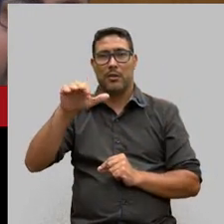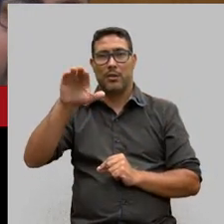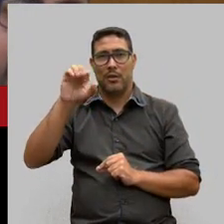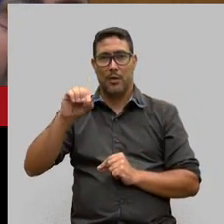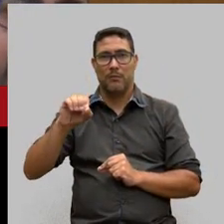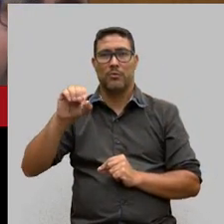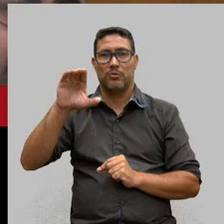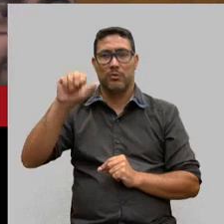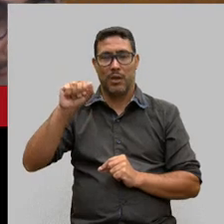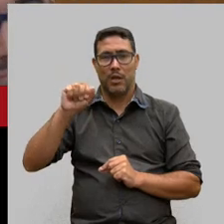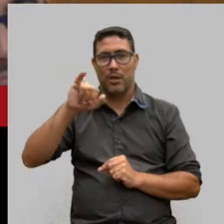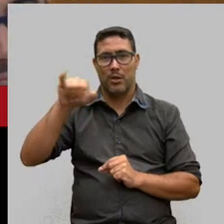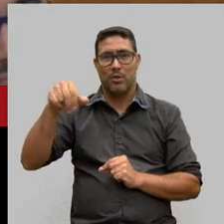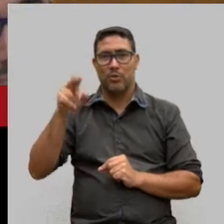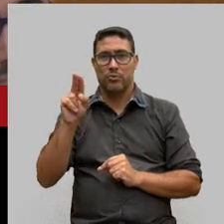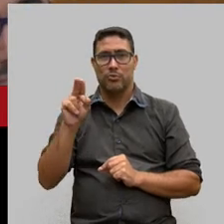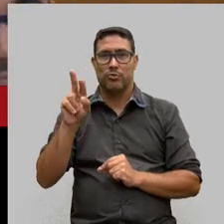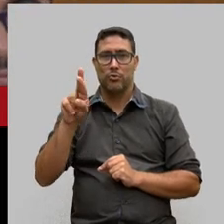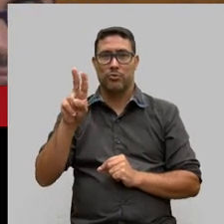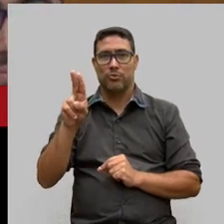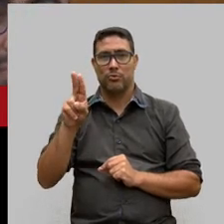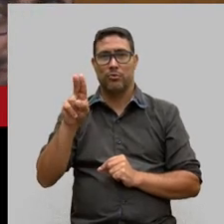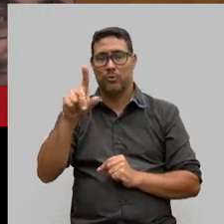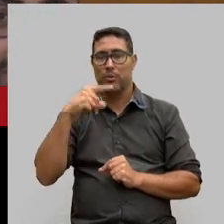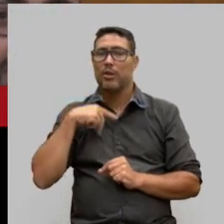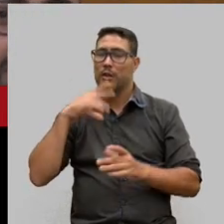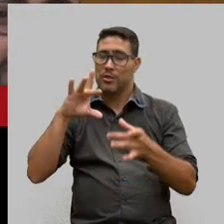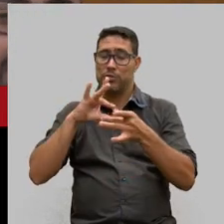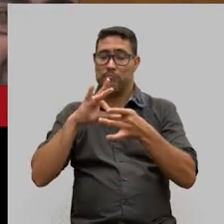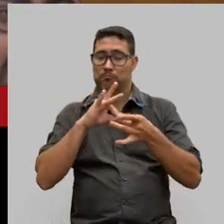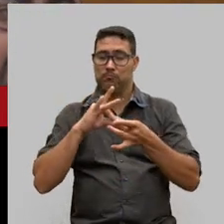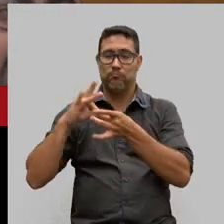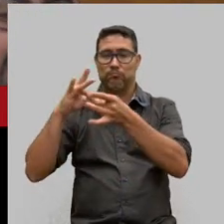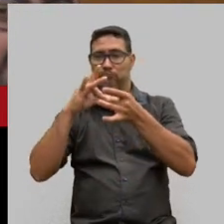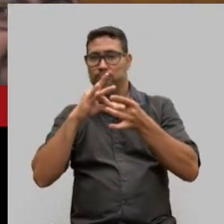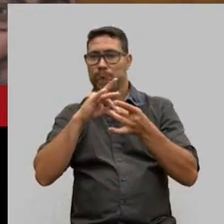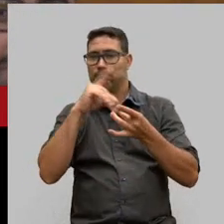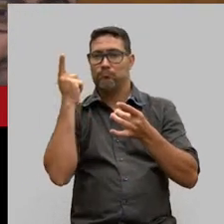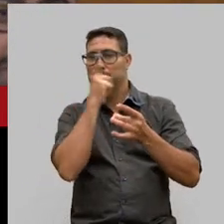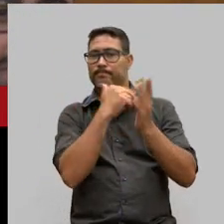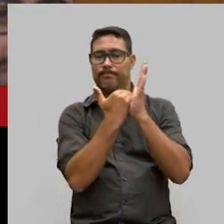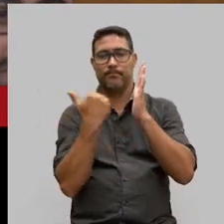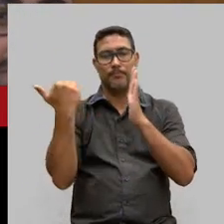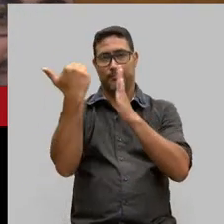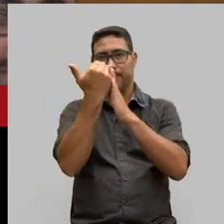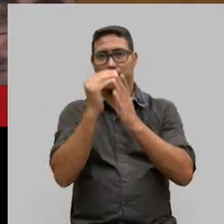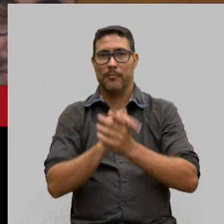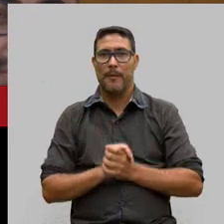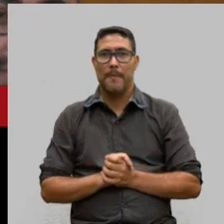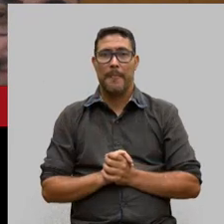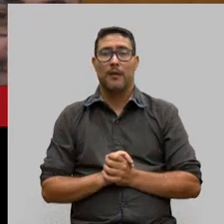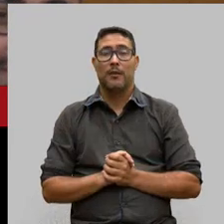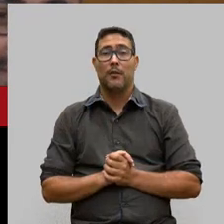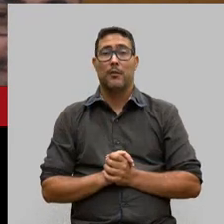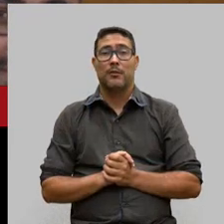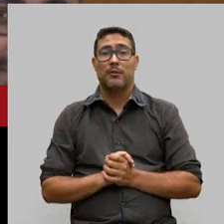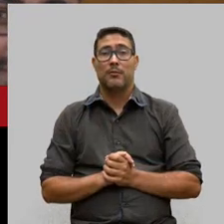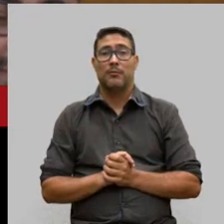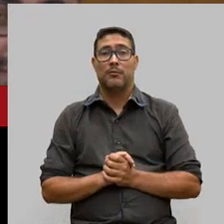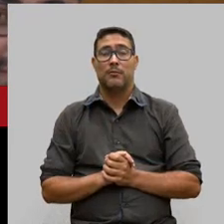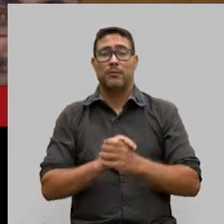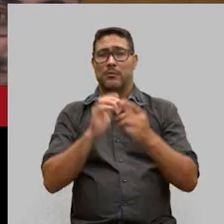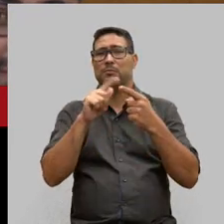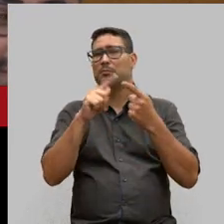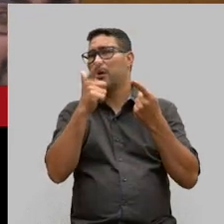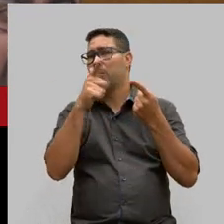são a prova de que Unidos somos mais com certeza né me estranha a fala da outra